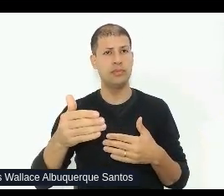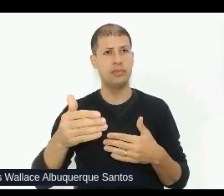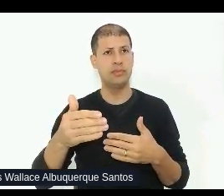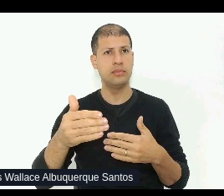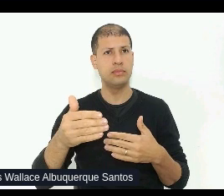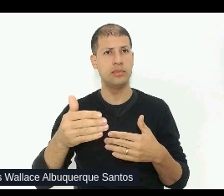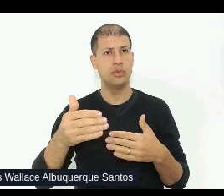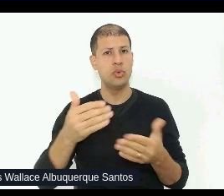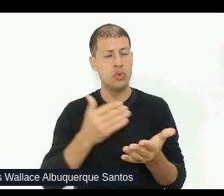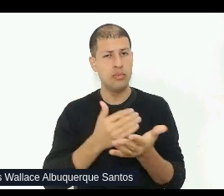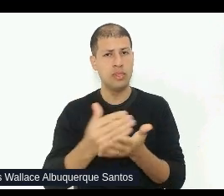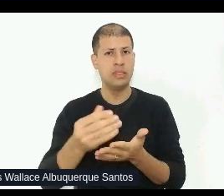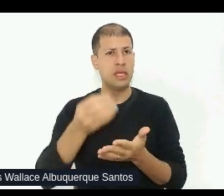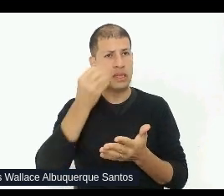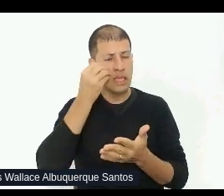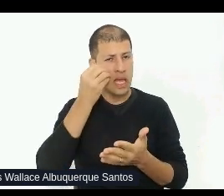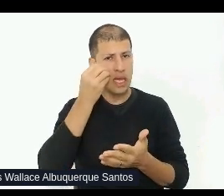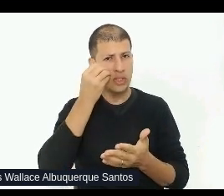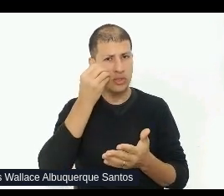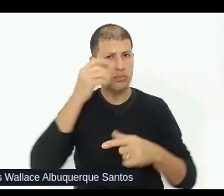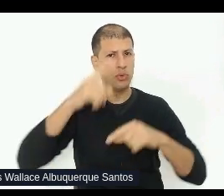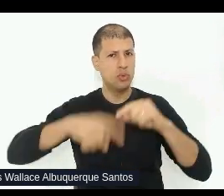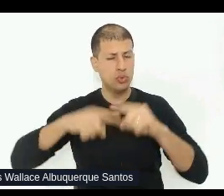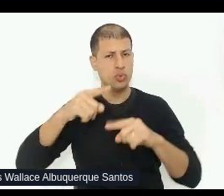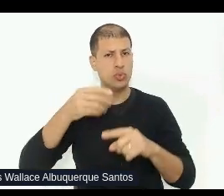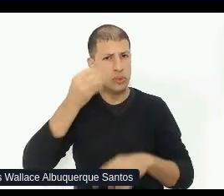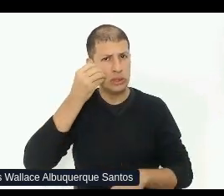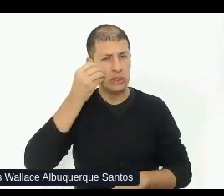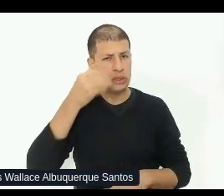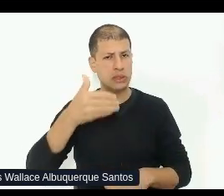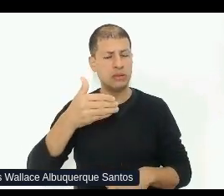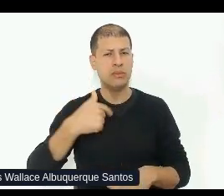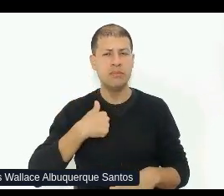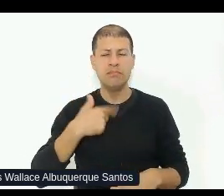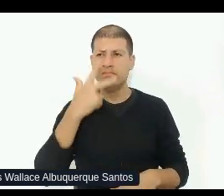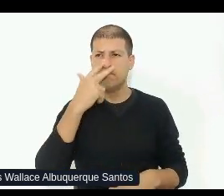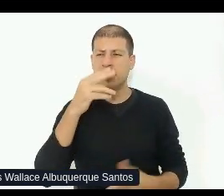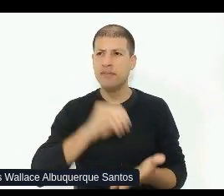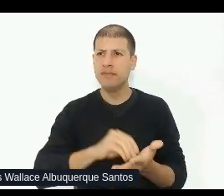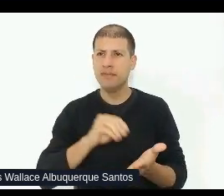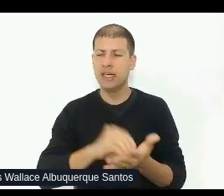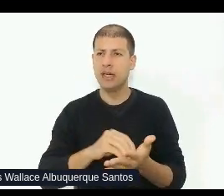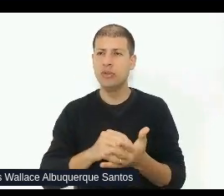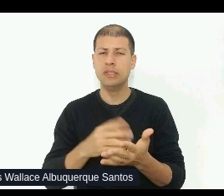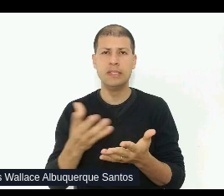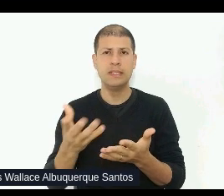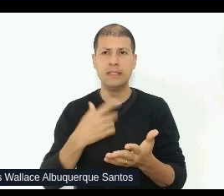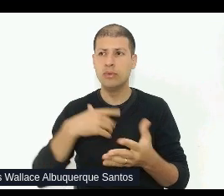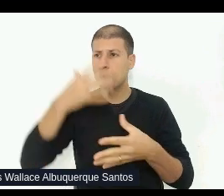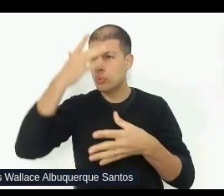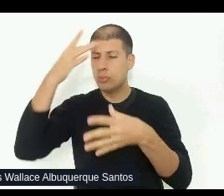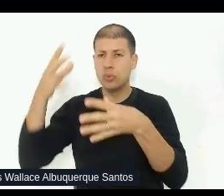comecei a fazer testes de usabilidade do produto, mas eu sentia falta de um recorte de pessoas